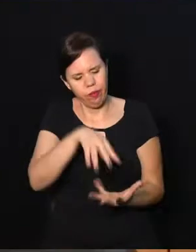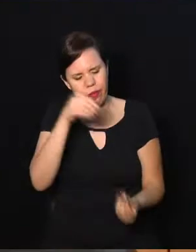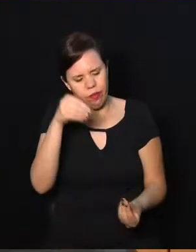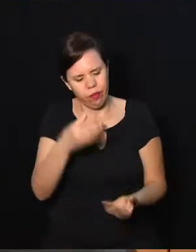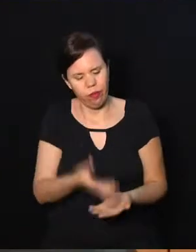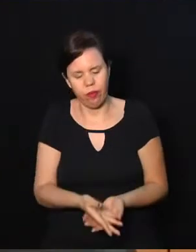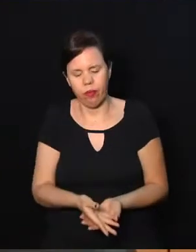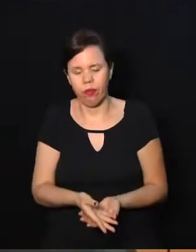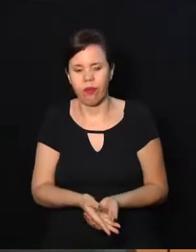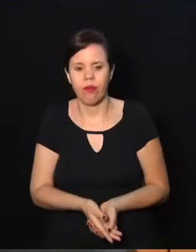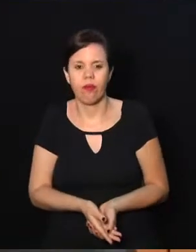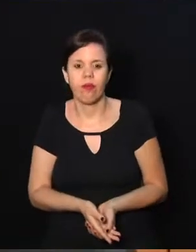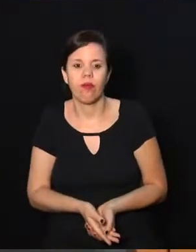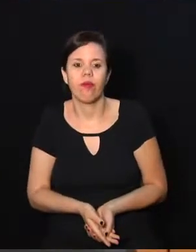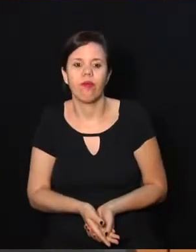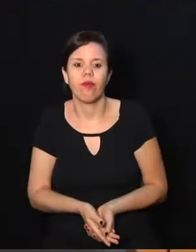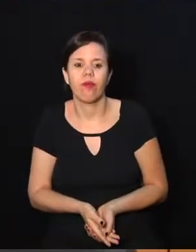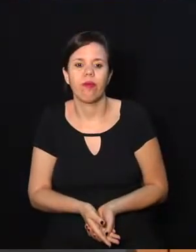não estava